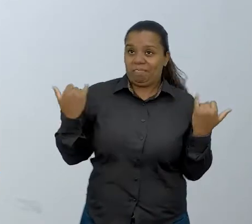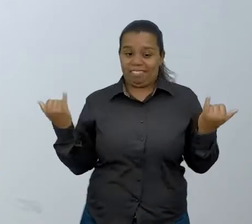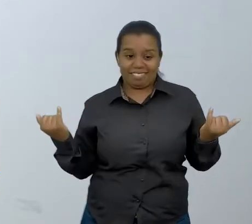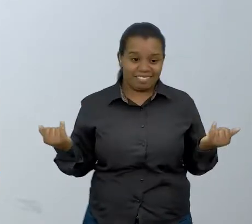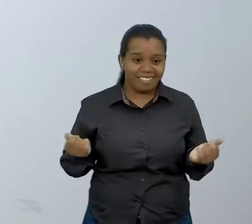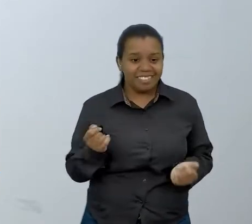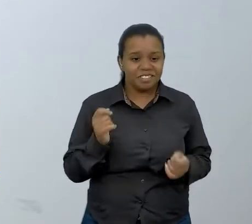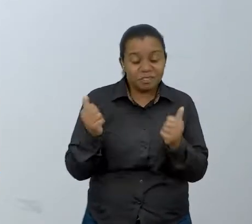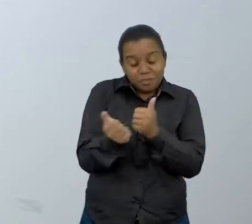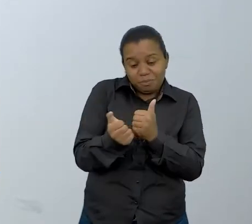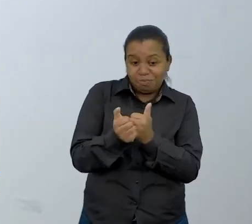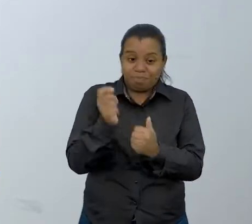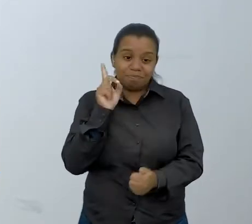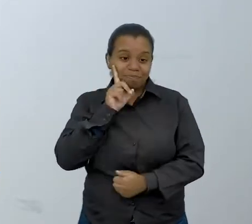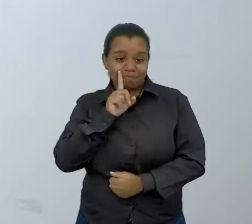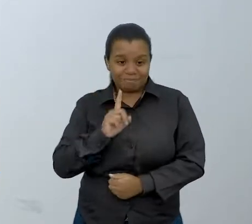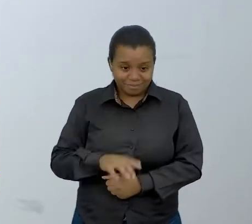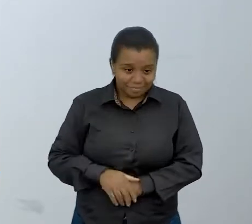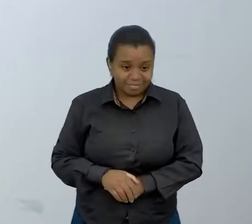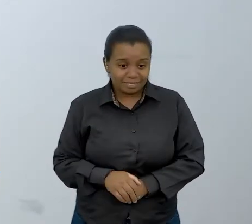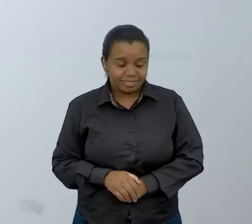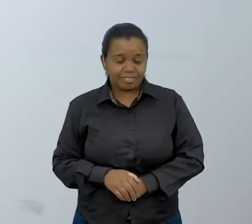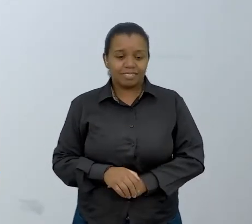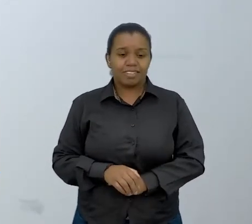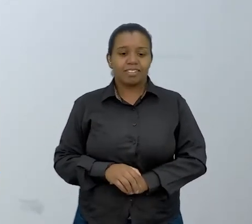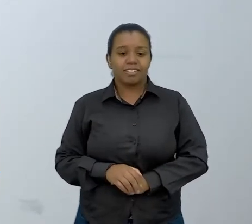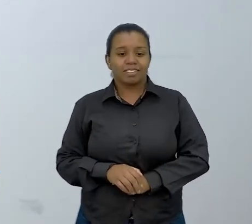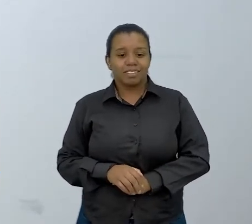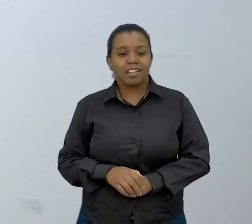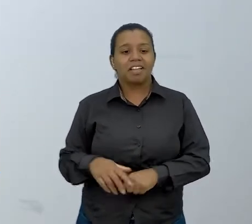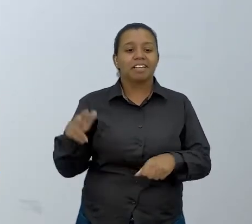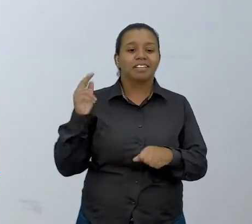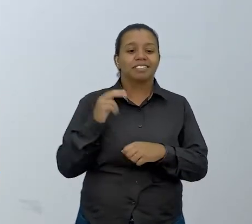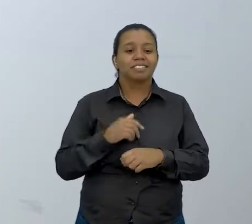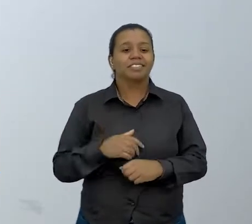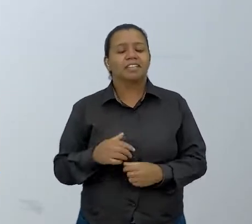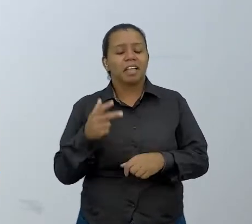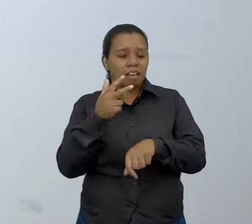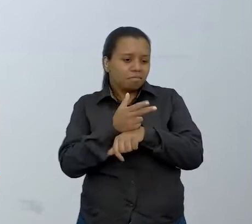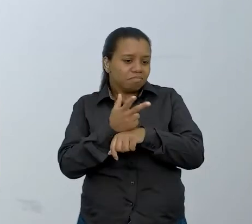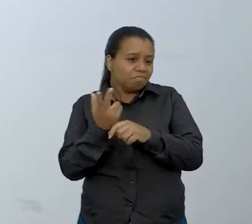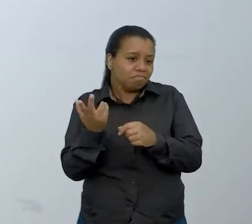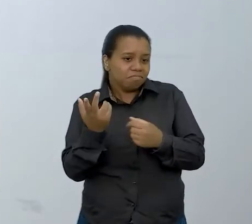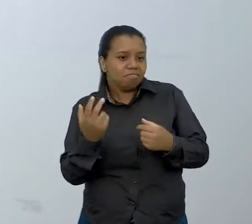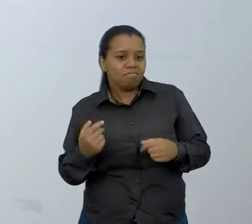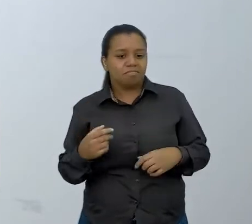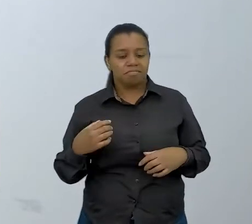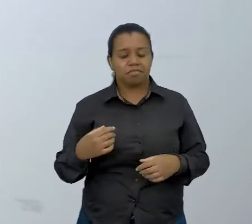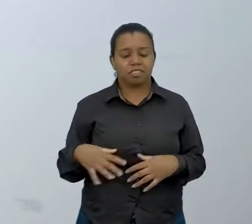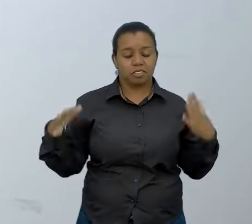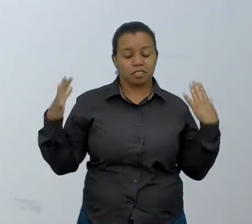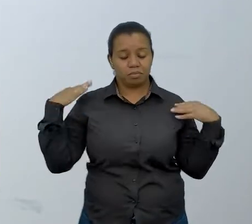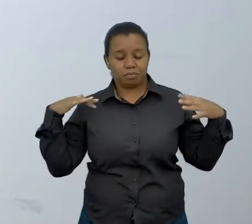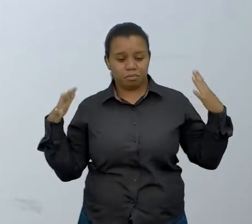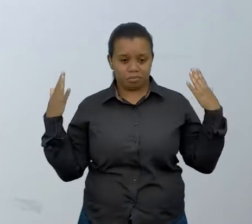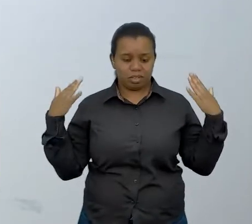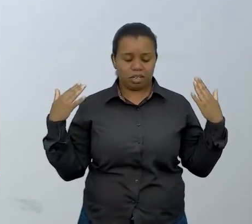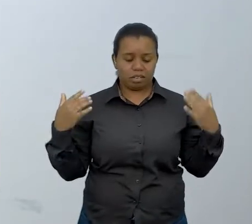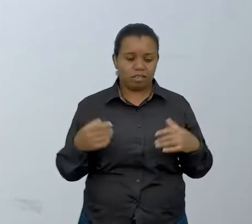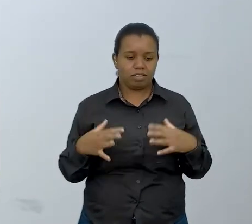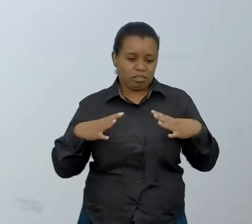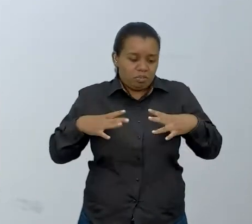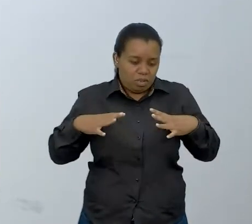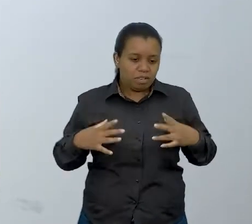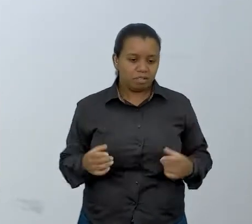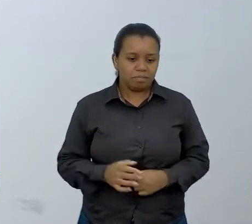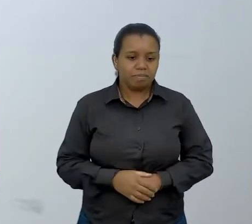Estados Unidos. Aí ela tava lá vlogando sobre as férias dela. E San Martin também passou um tufão, um tornado, algo do tipo.